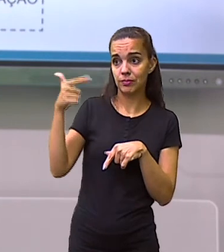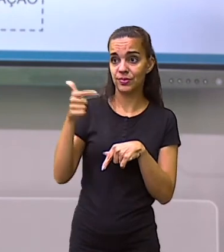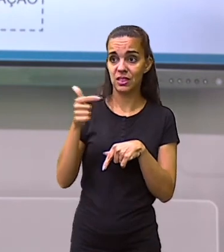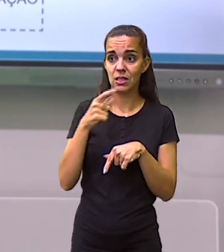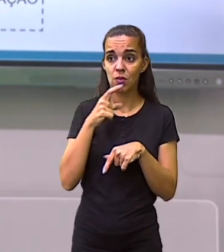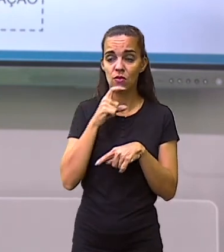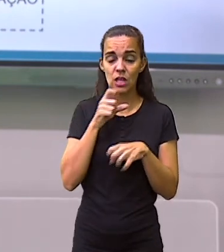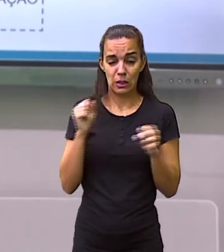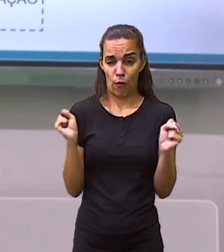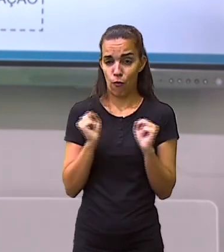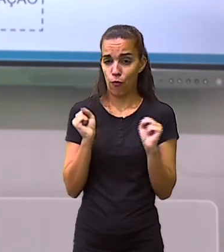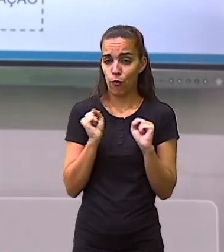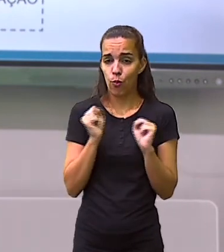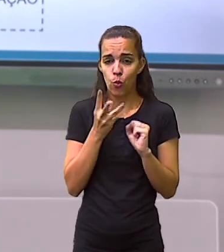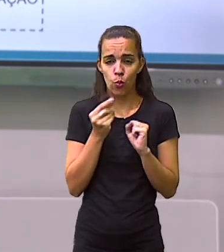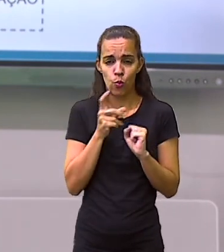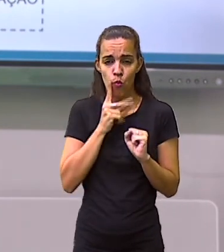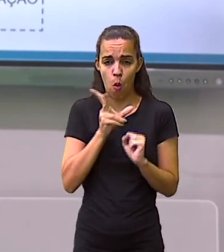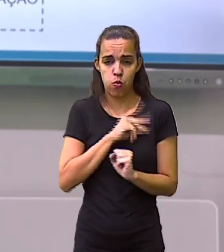seria tão